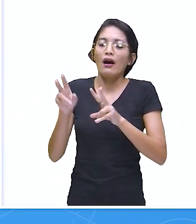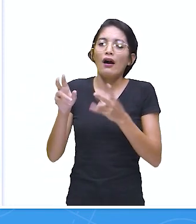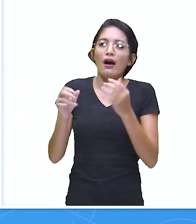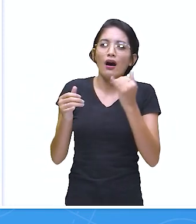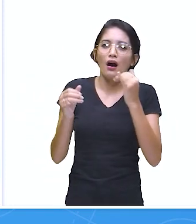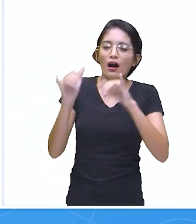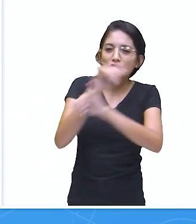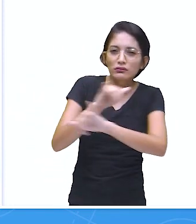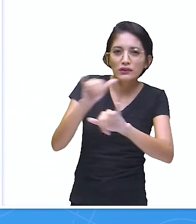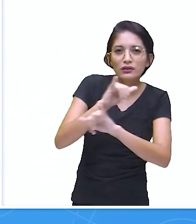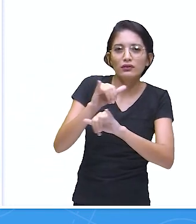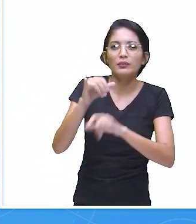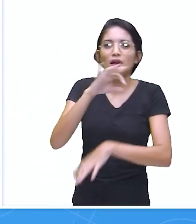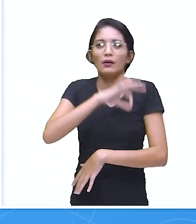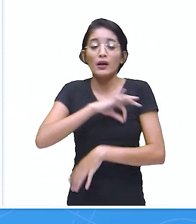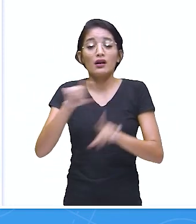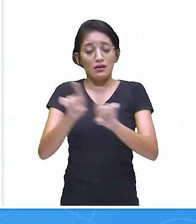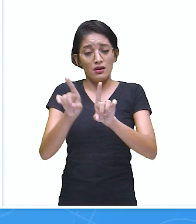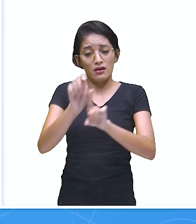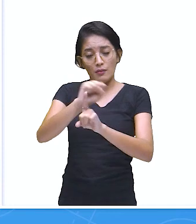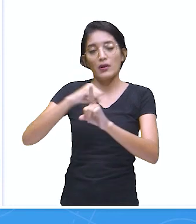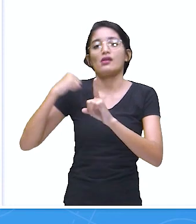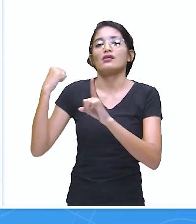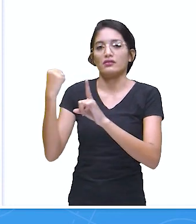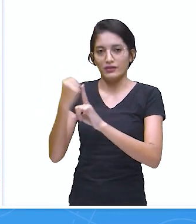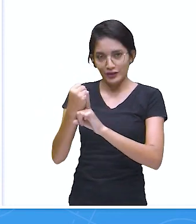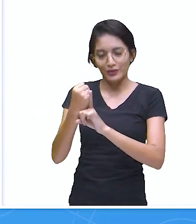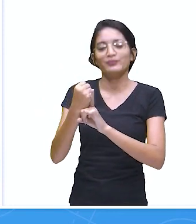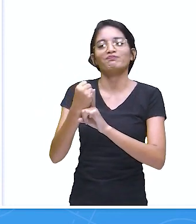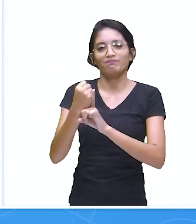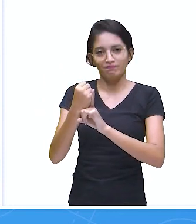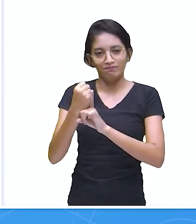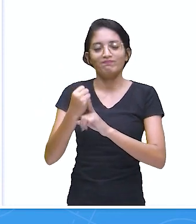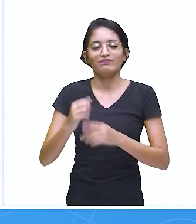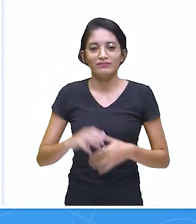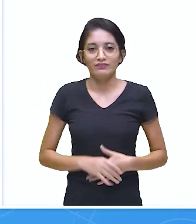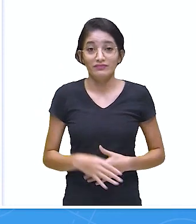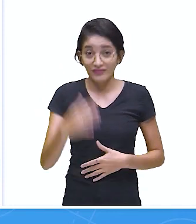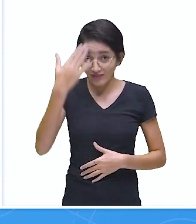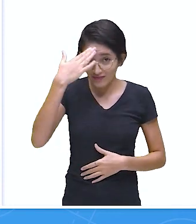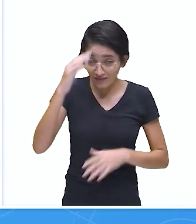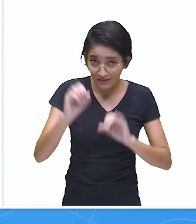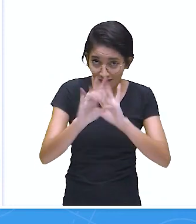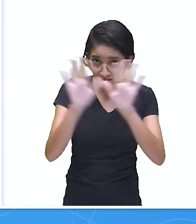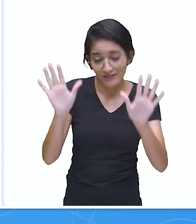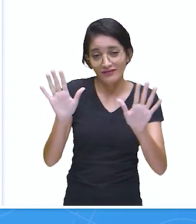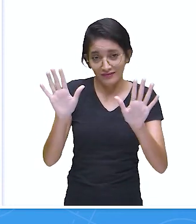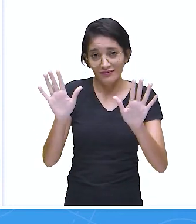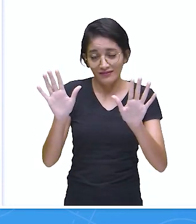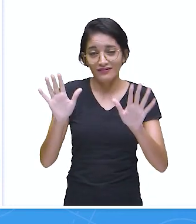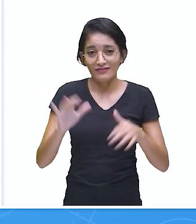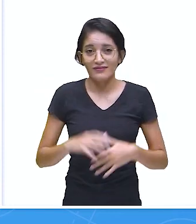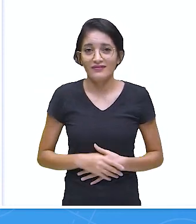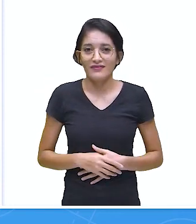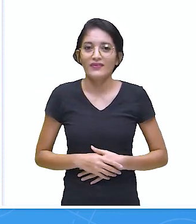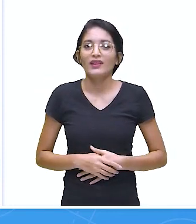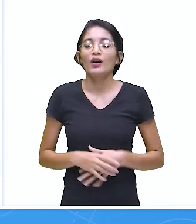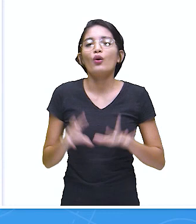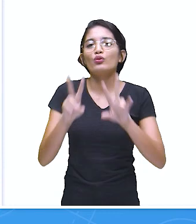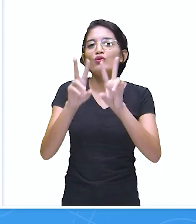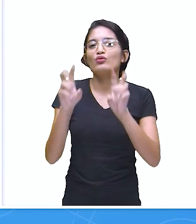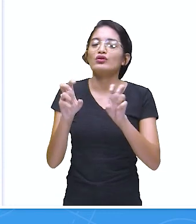polícia e à sociedade. É isso? É isso. Então, compreendemos aí esses